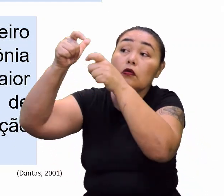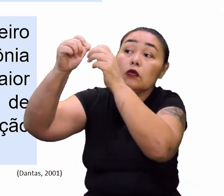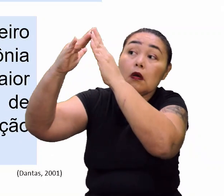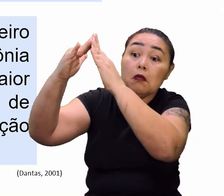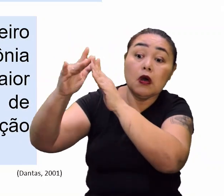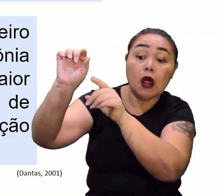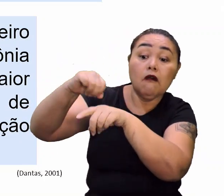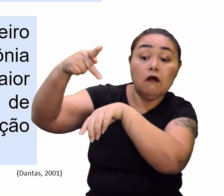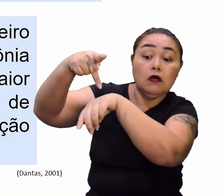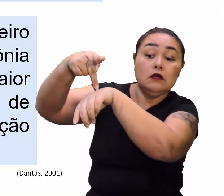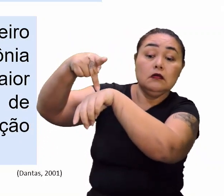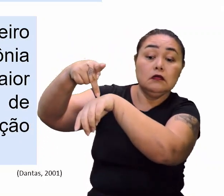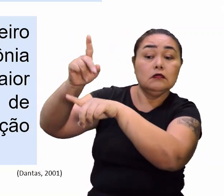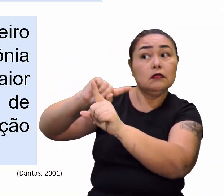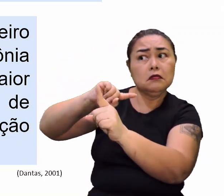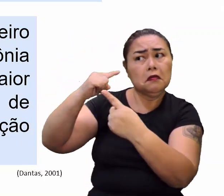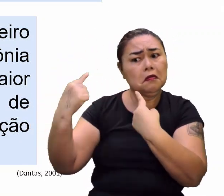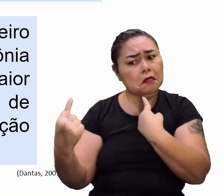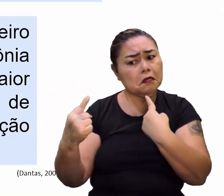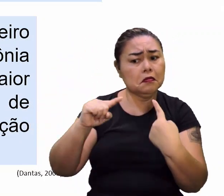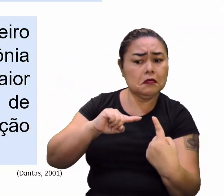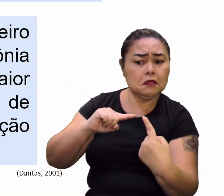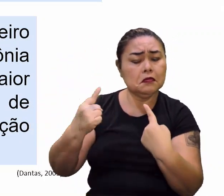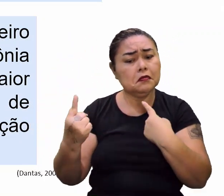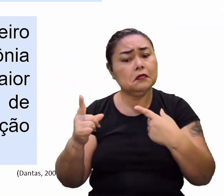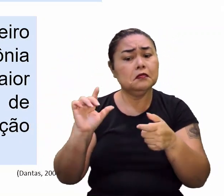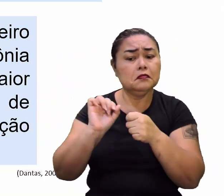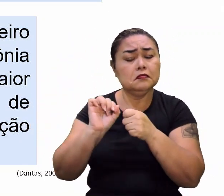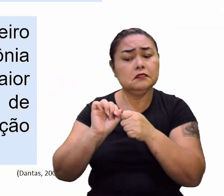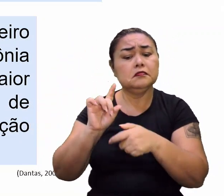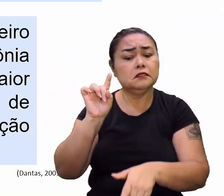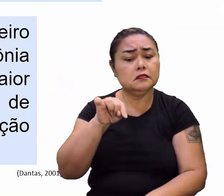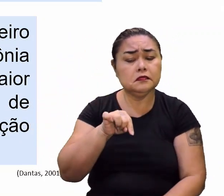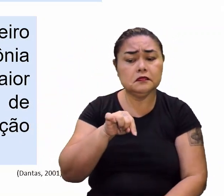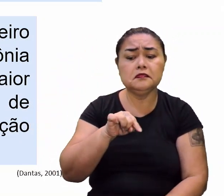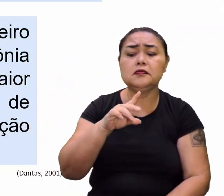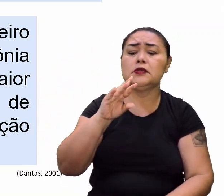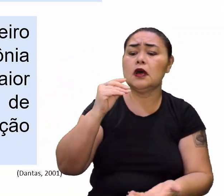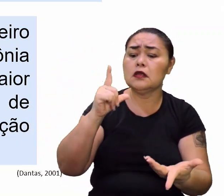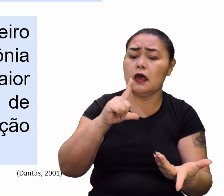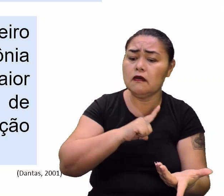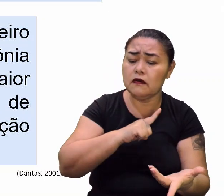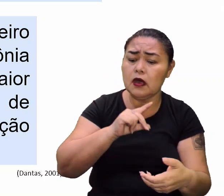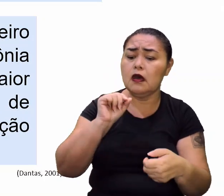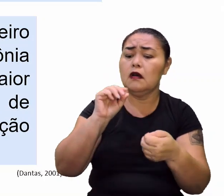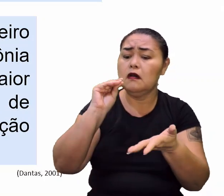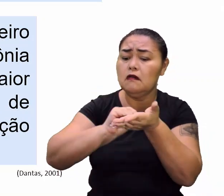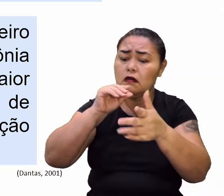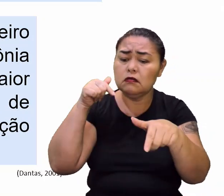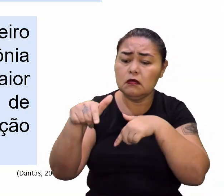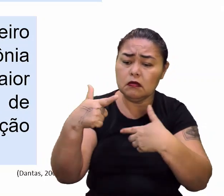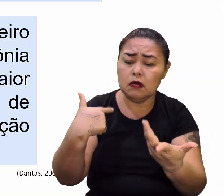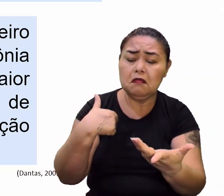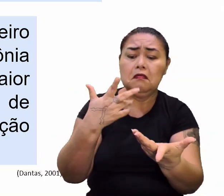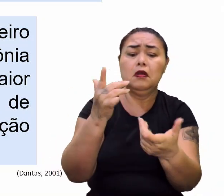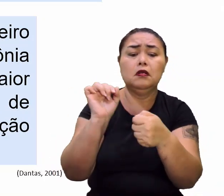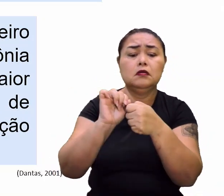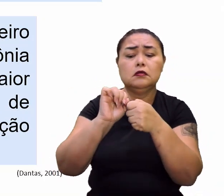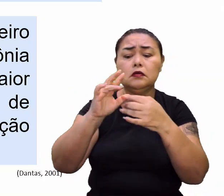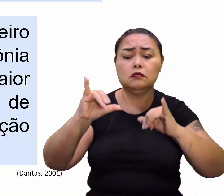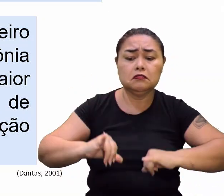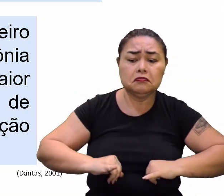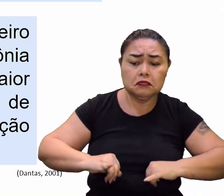morava, né, professor Jorge? Contraditório, né, Rogério? Porque ao mesmo tempo que gerou desemprego, sofrimento para algumas pessoas,